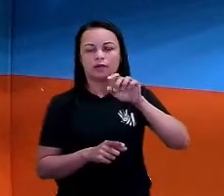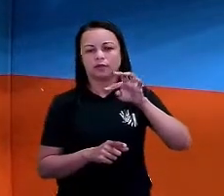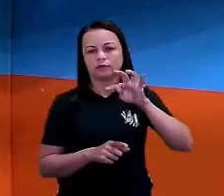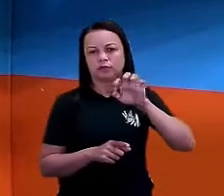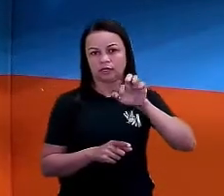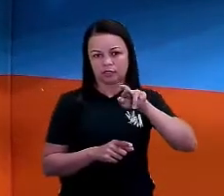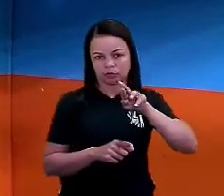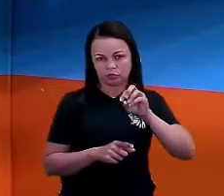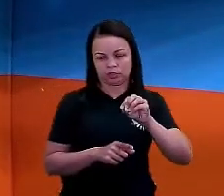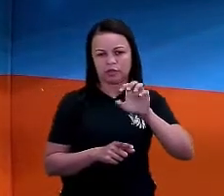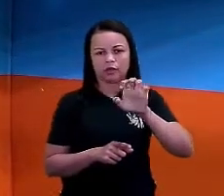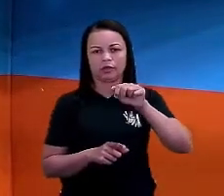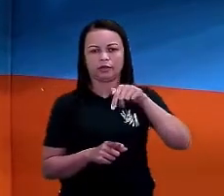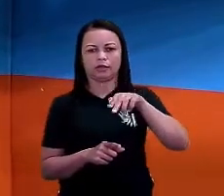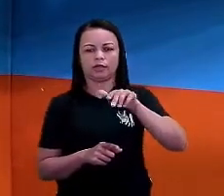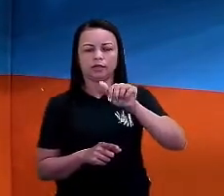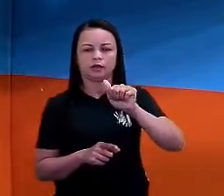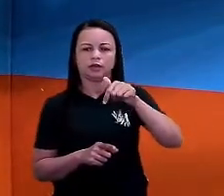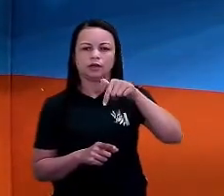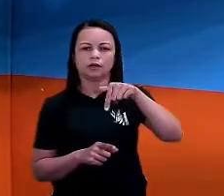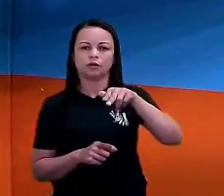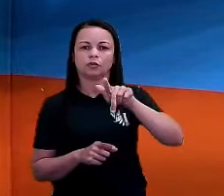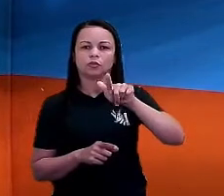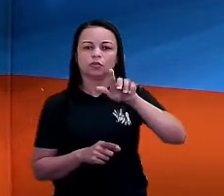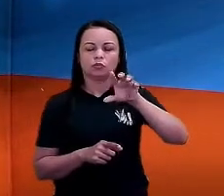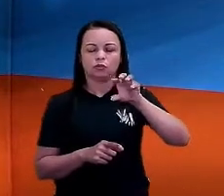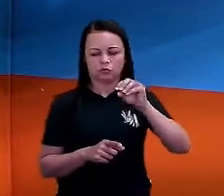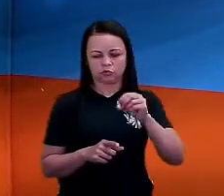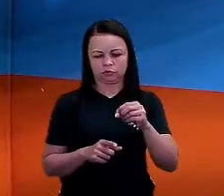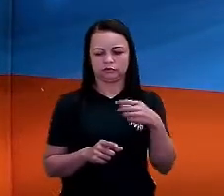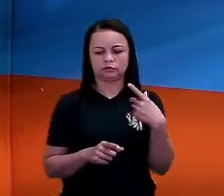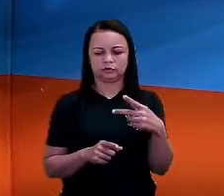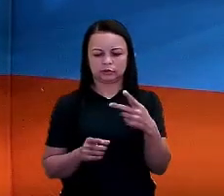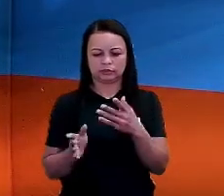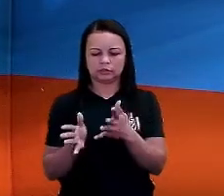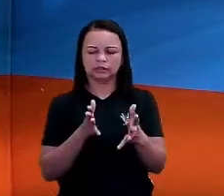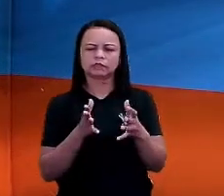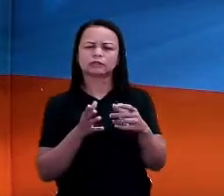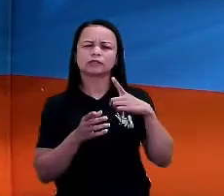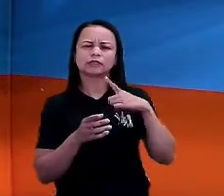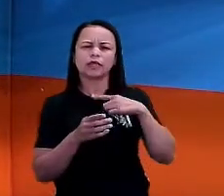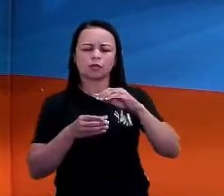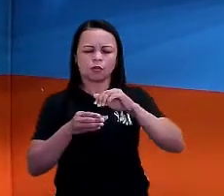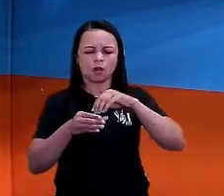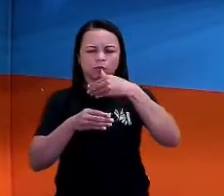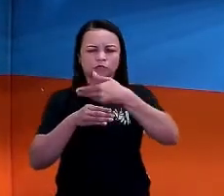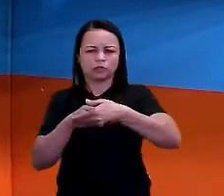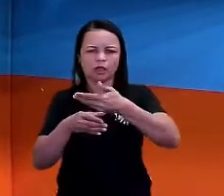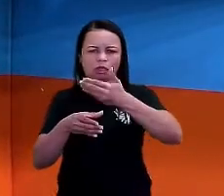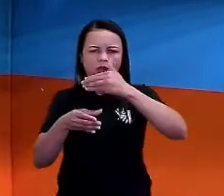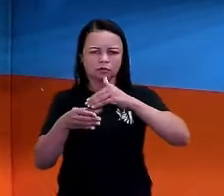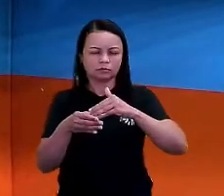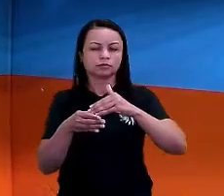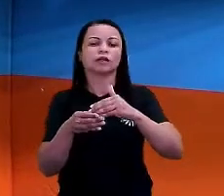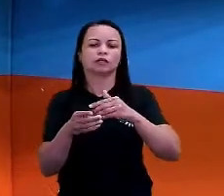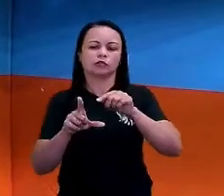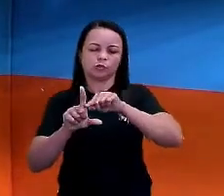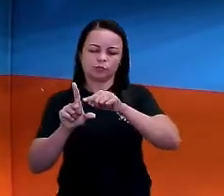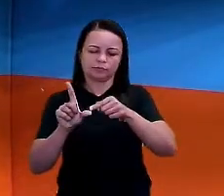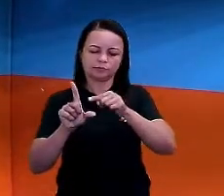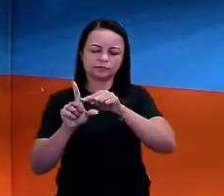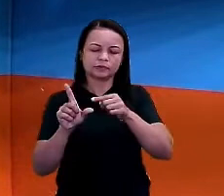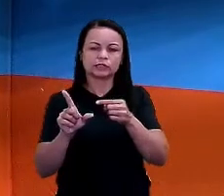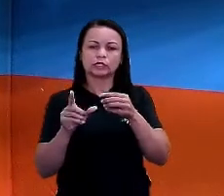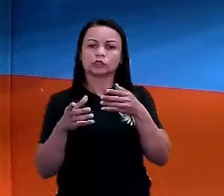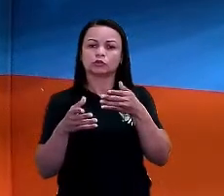Os elementos de um polígono são vértices, lados, ângulos internos, ângulos externos e diagonais. E em um polígono